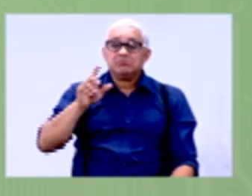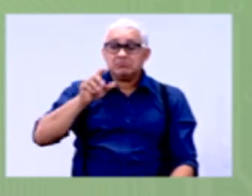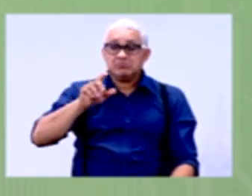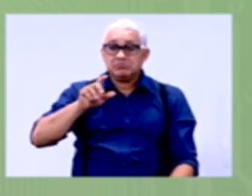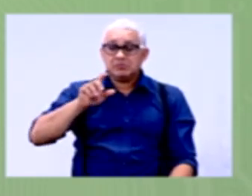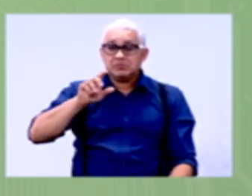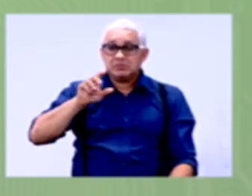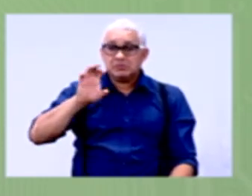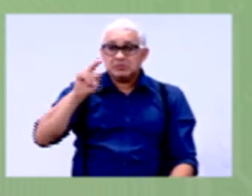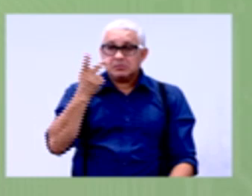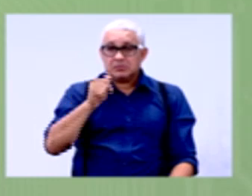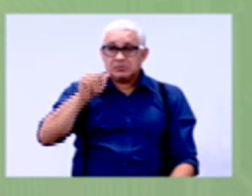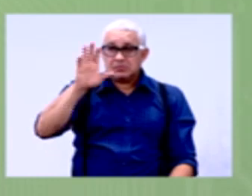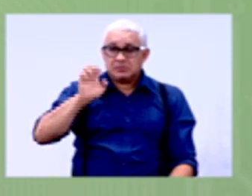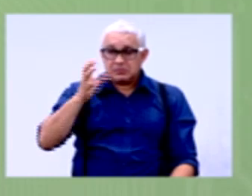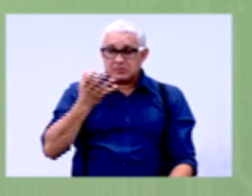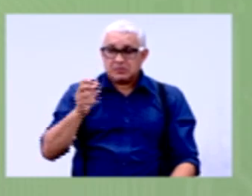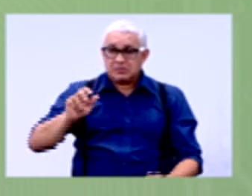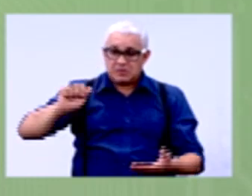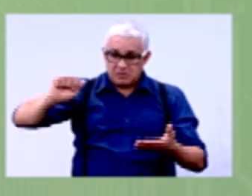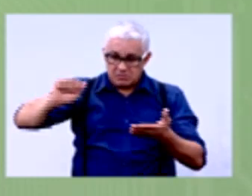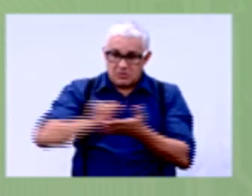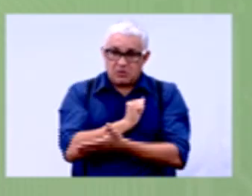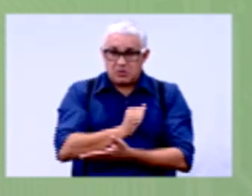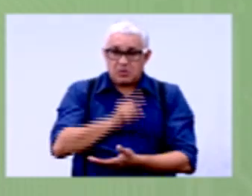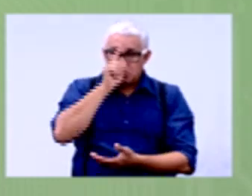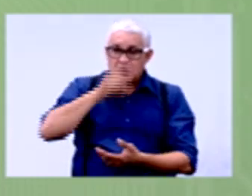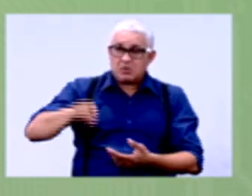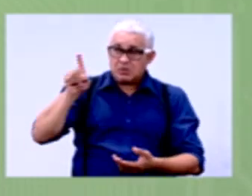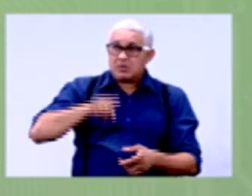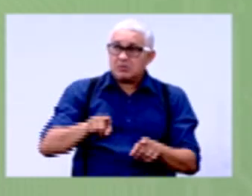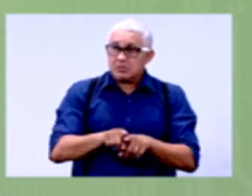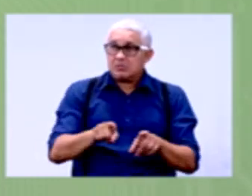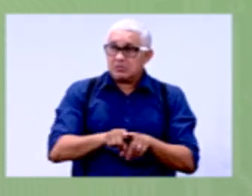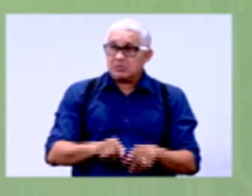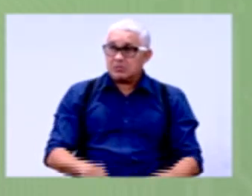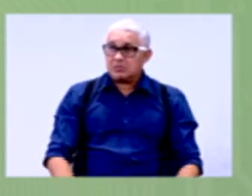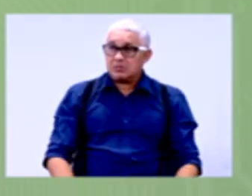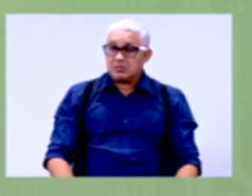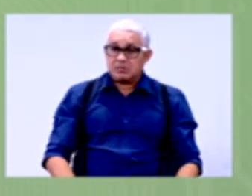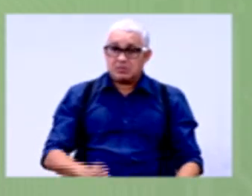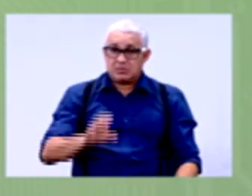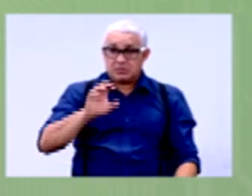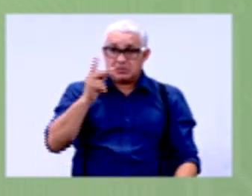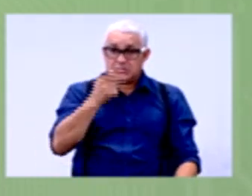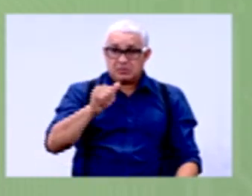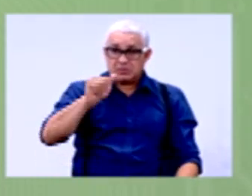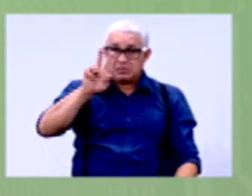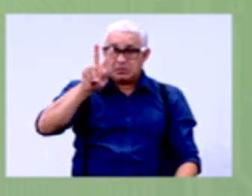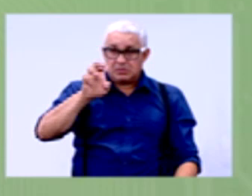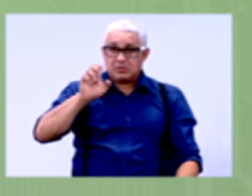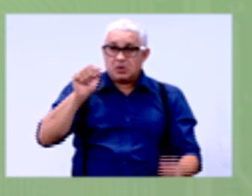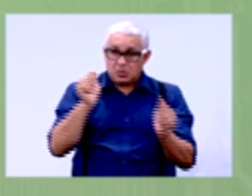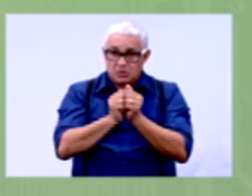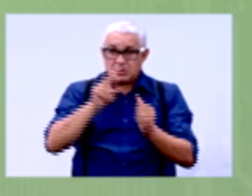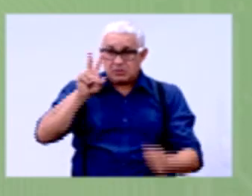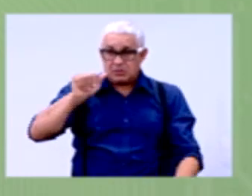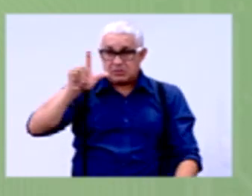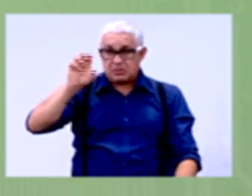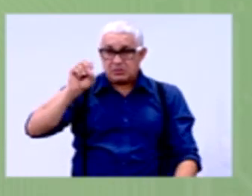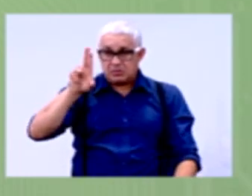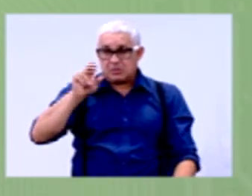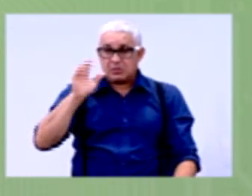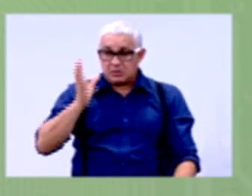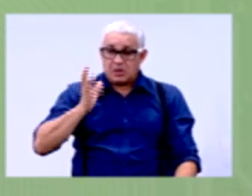gente conseguiria excluir também o valor Instituto Federal, porque a chave vem junto com o valor. Se a gente quiser